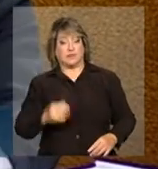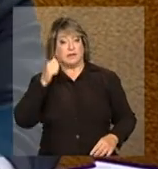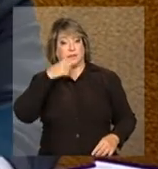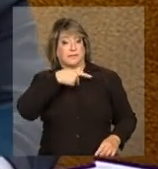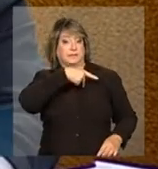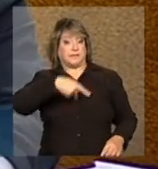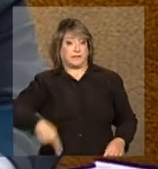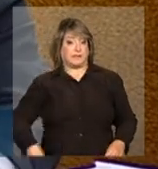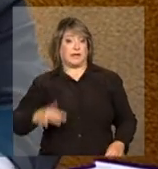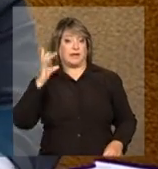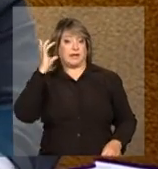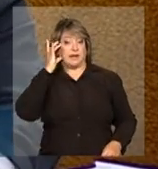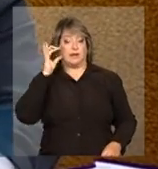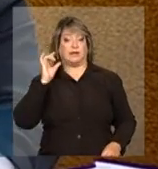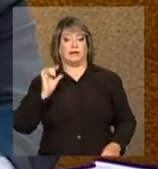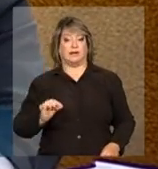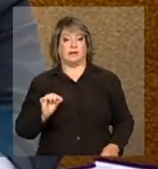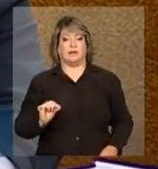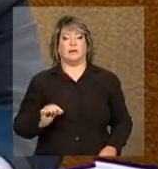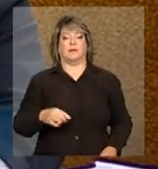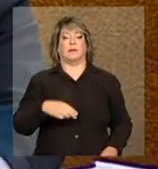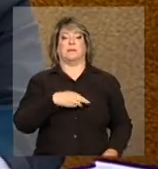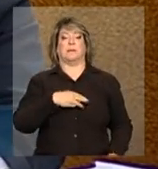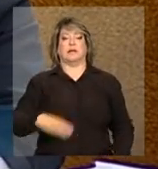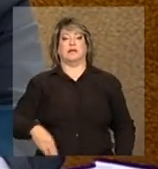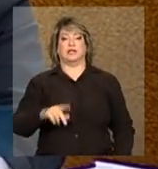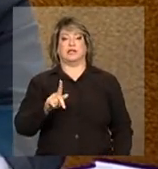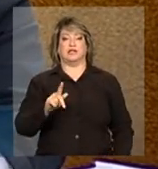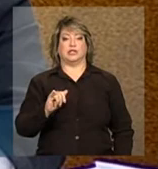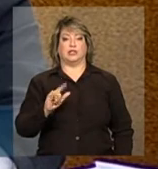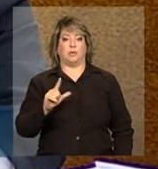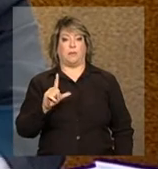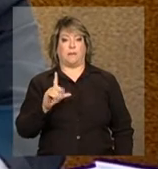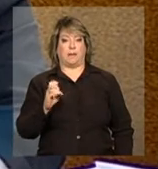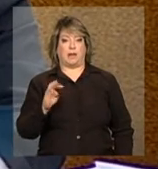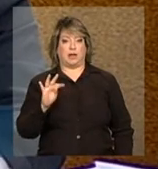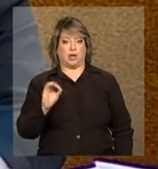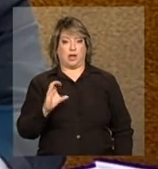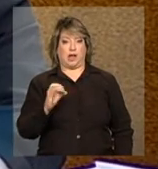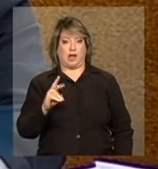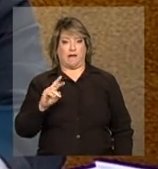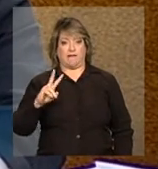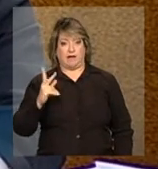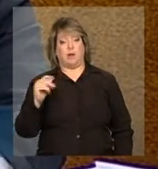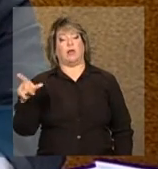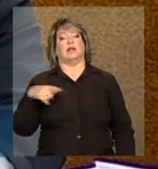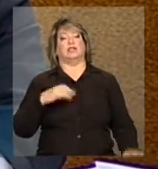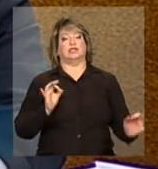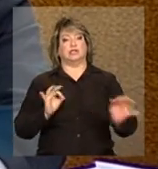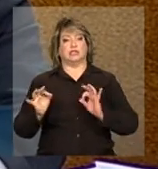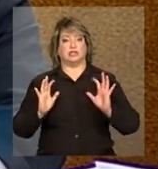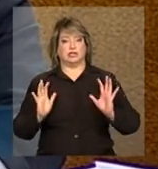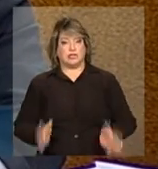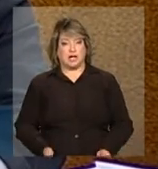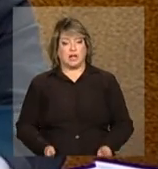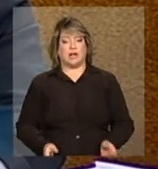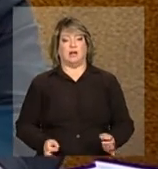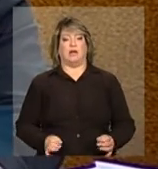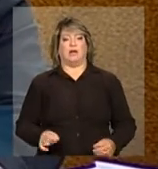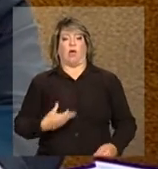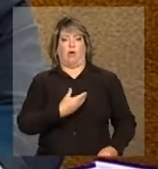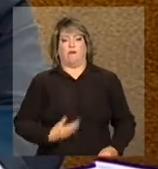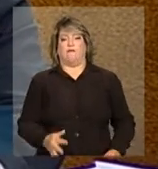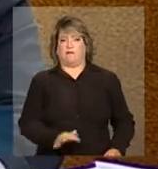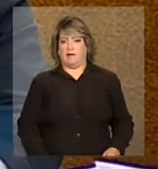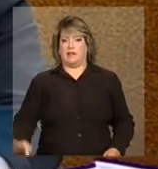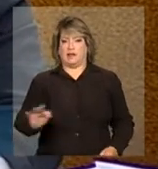Dilma, o ministro Gilberto Carvalho, organizaram, como vocês puderam ver, uma reação firme do governo